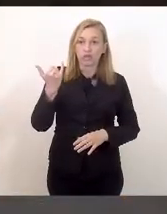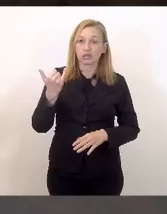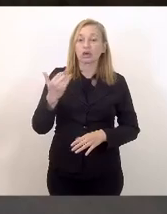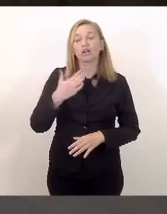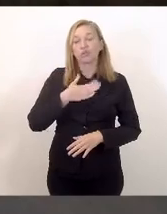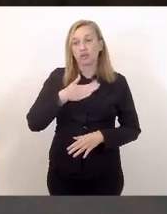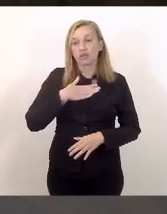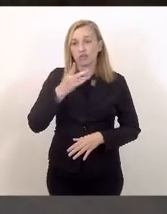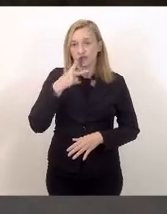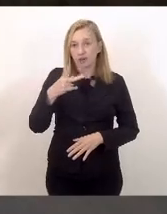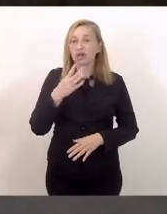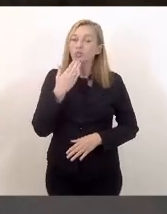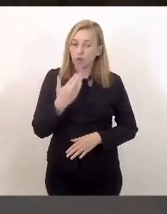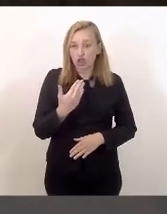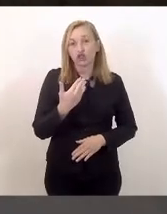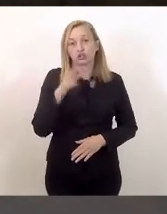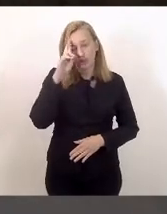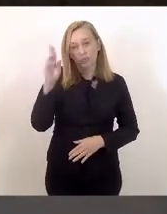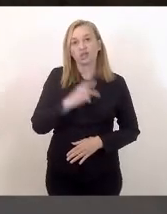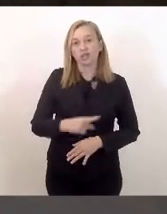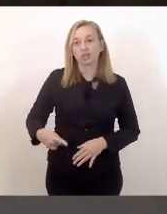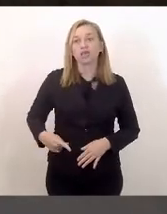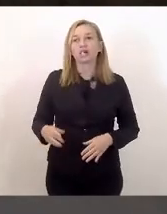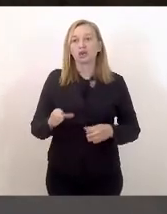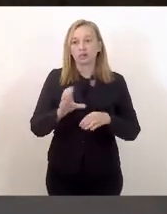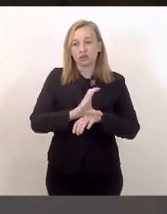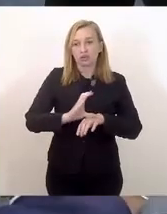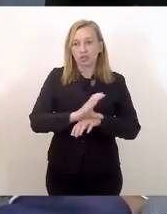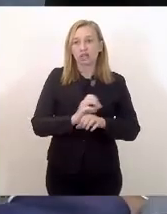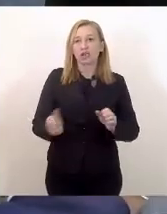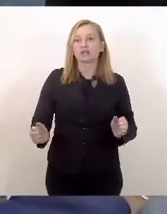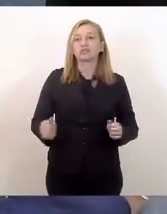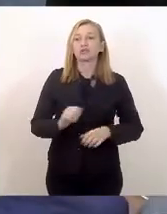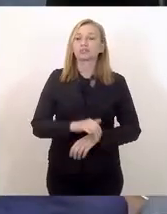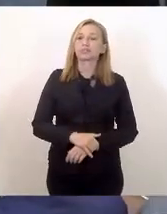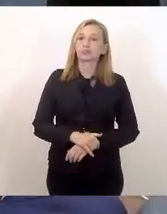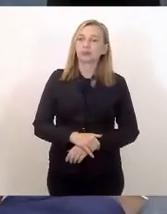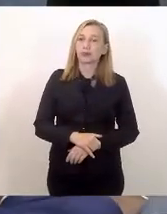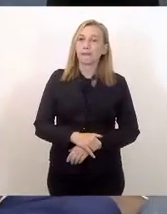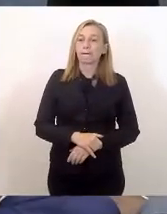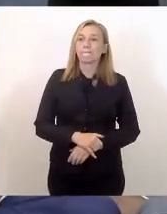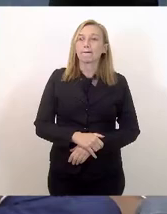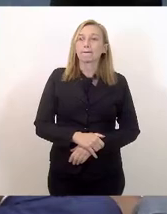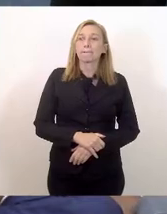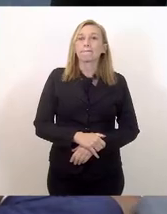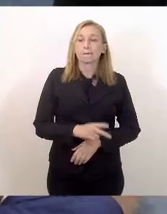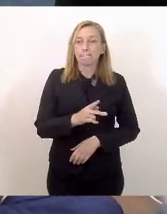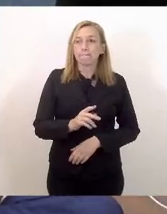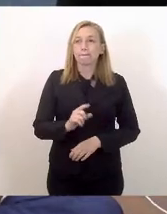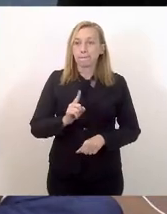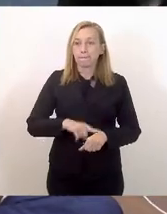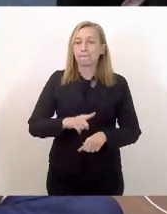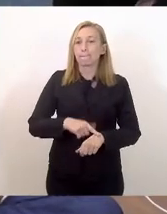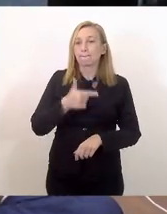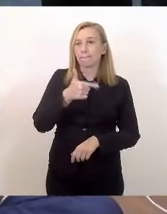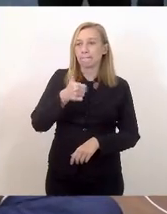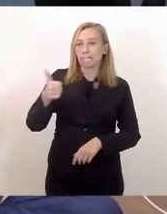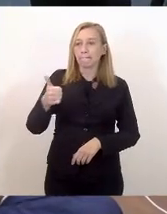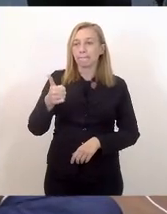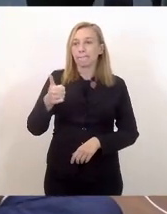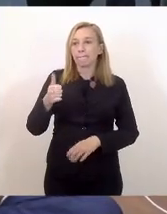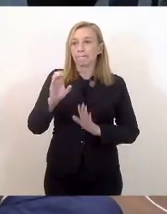Essa era a minha manifestação e o pedido, presidente. Parecer pela constitucionalidade. Até o presente momento temos 21 emendas e